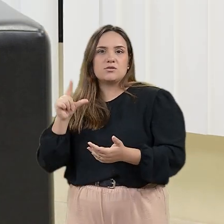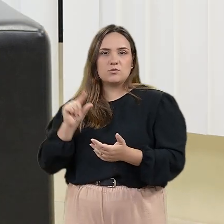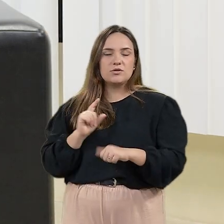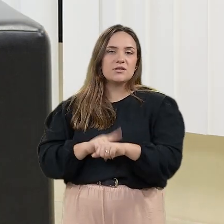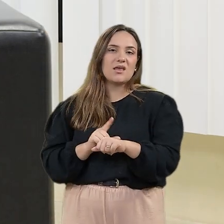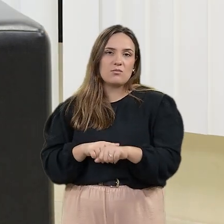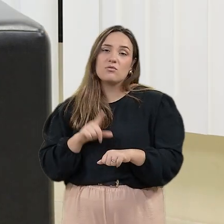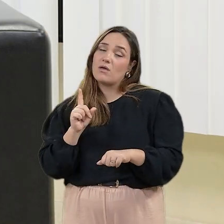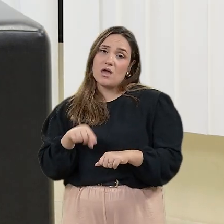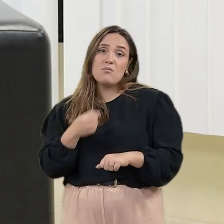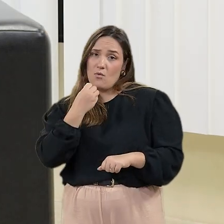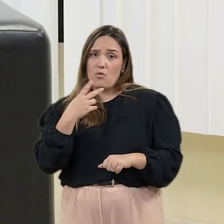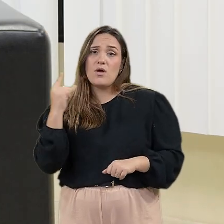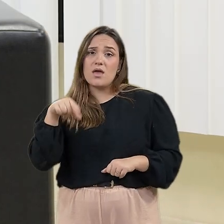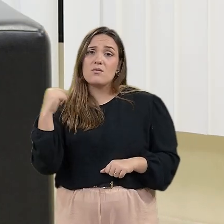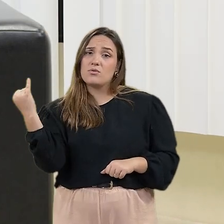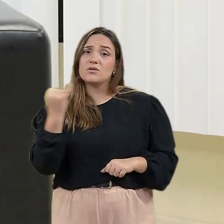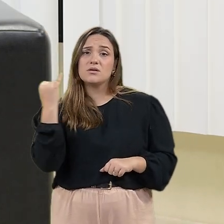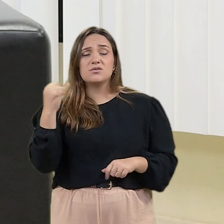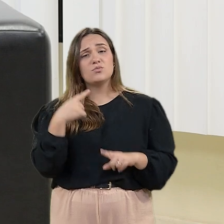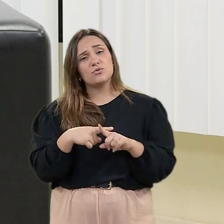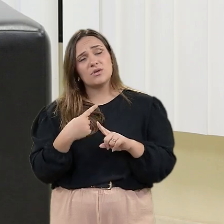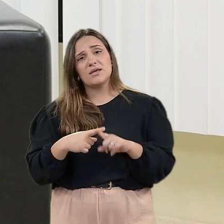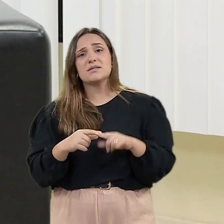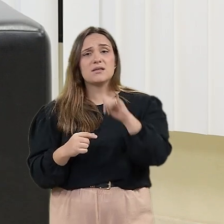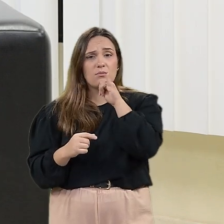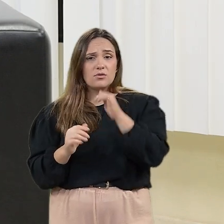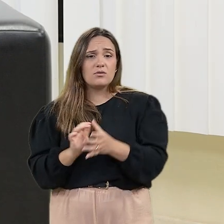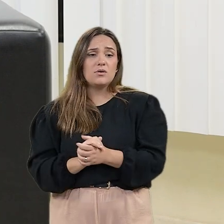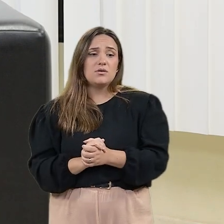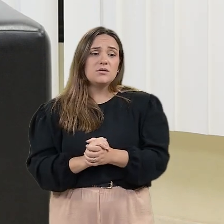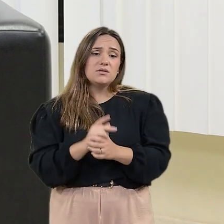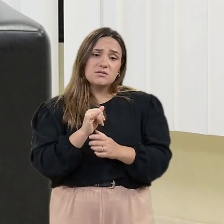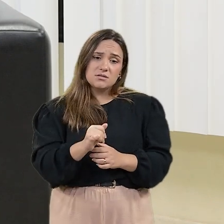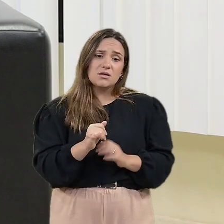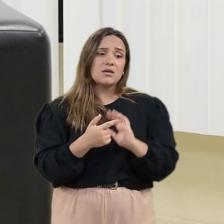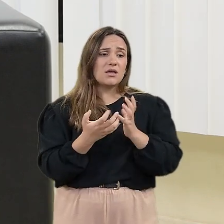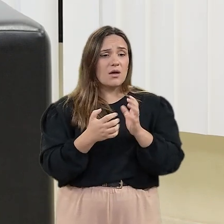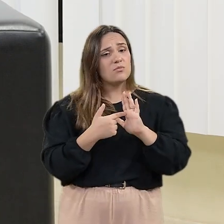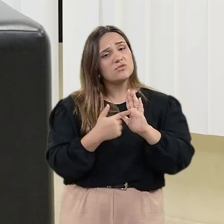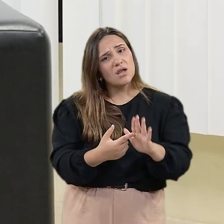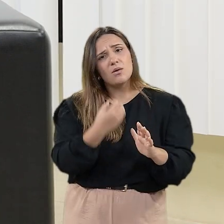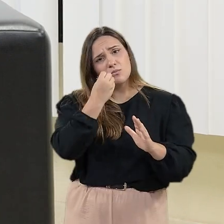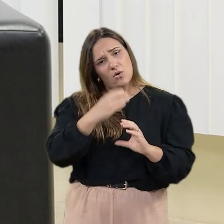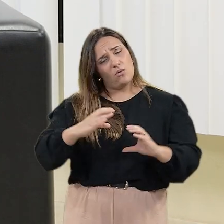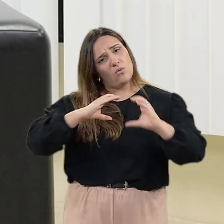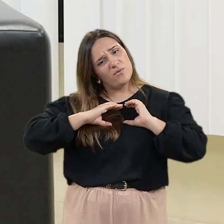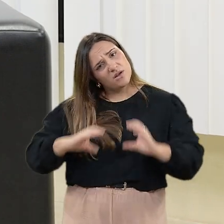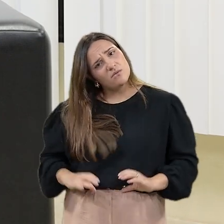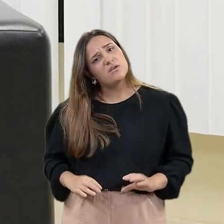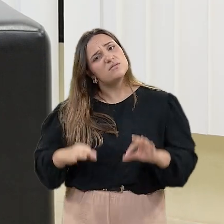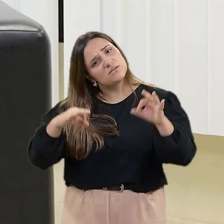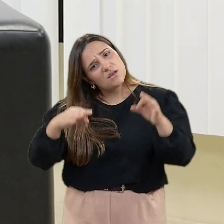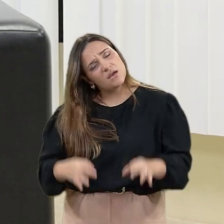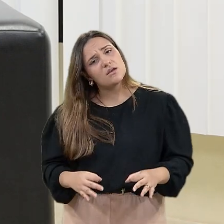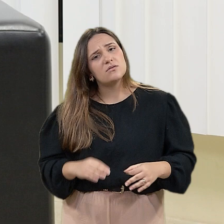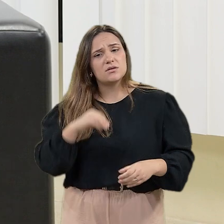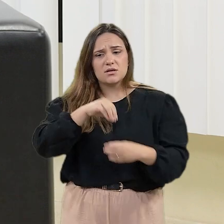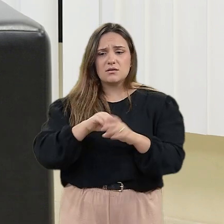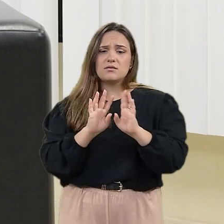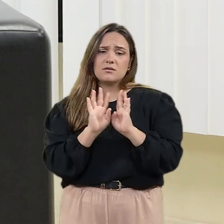que ele é importante. Porque parece que não, mas para que haja um comportamento, um estímulo a um bom